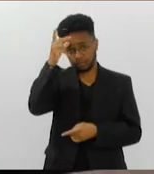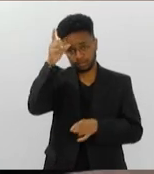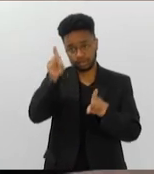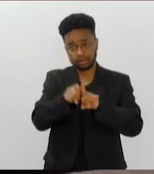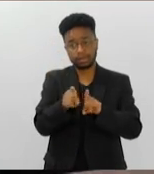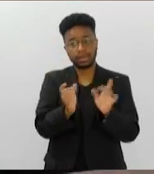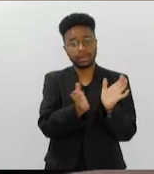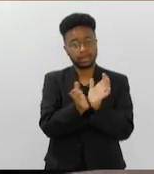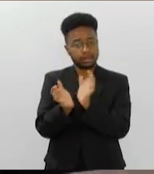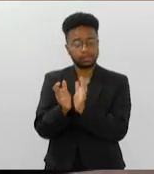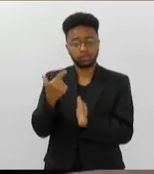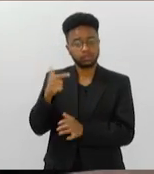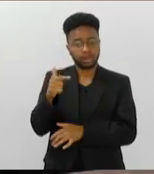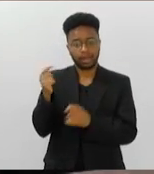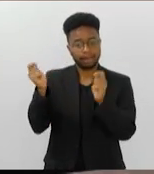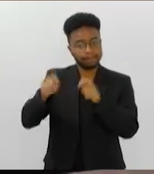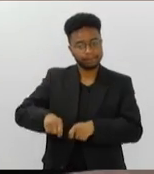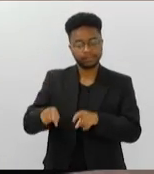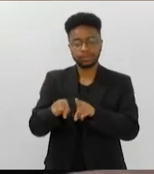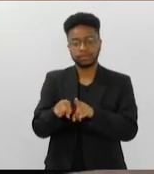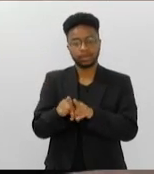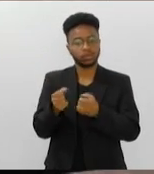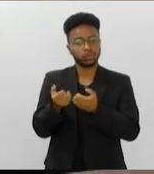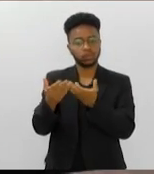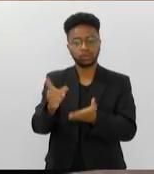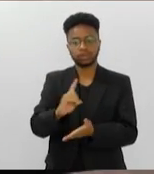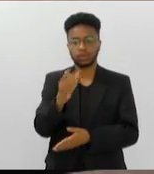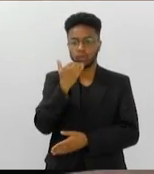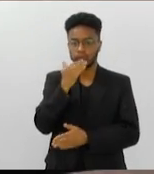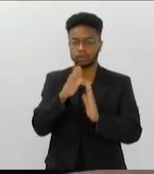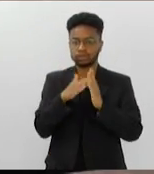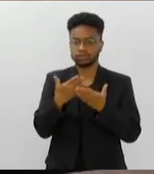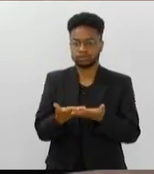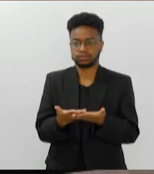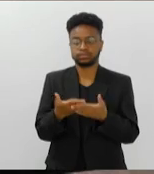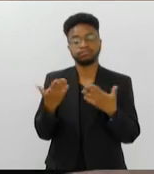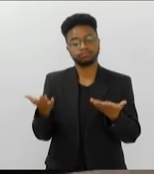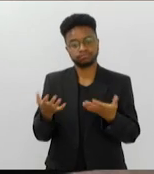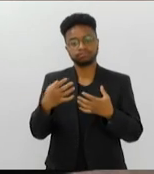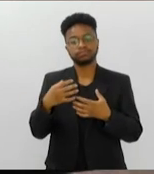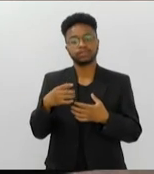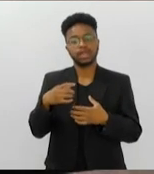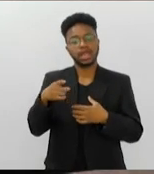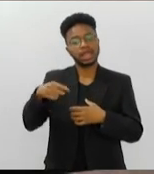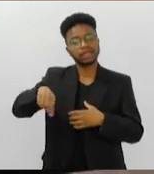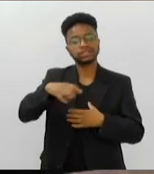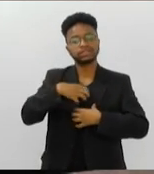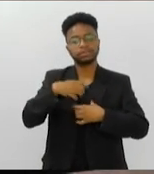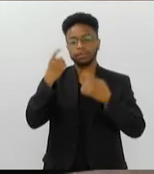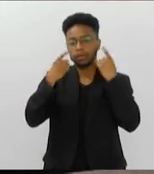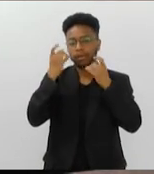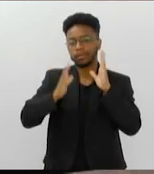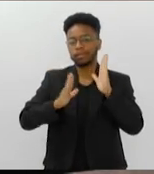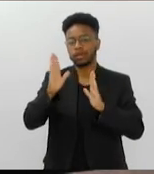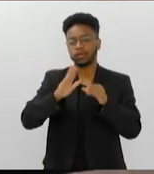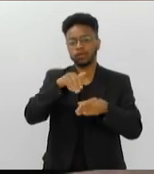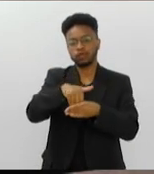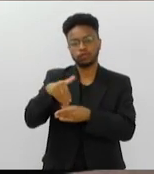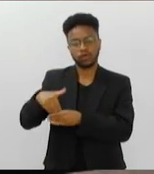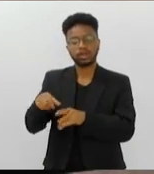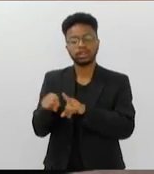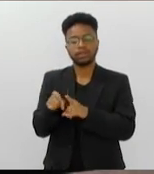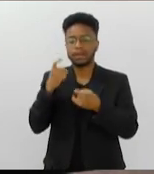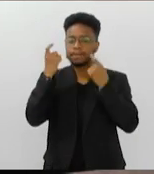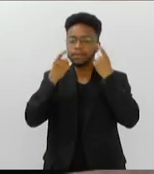são incompetentes e não garantiram a merenda escolar. Estão muito preocupados com o processo eleitoral, estão muito preocupados em